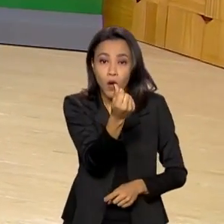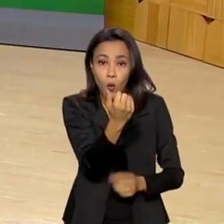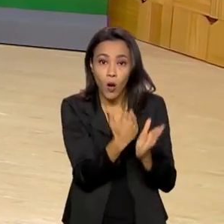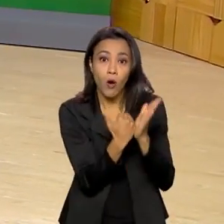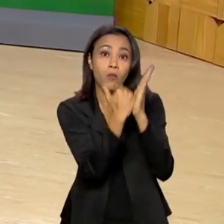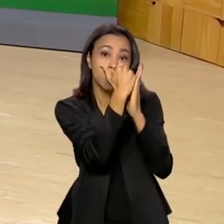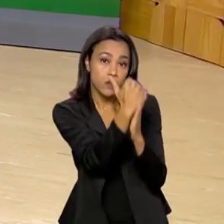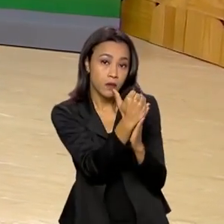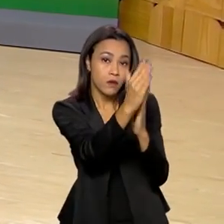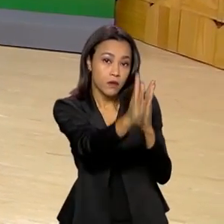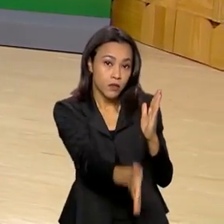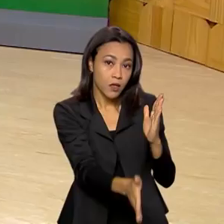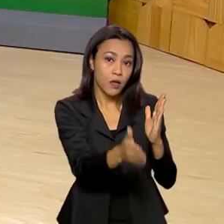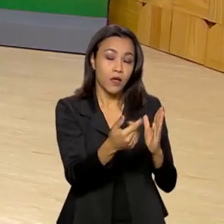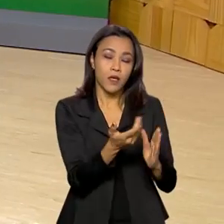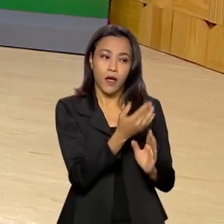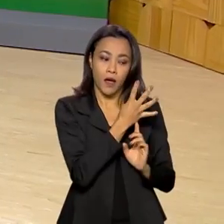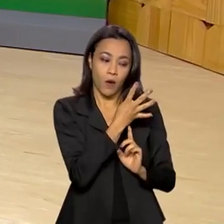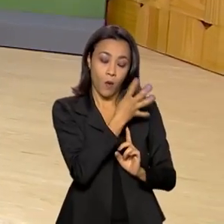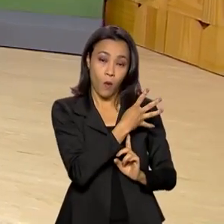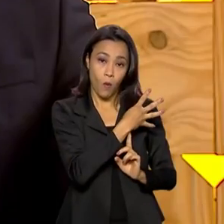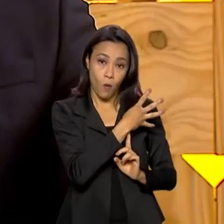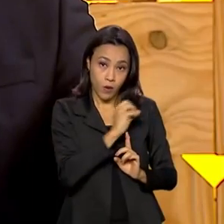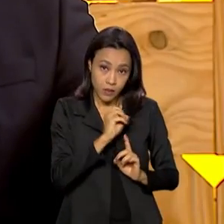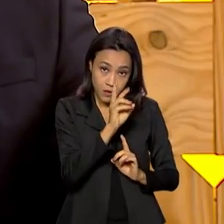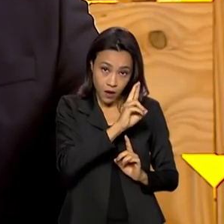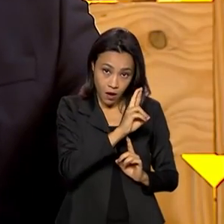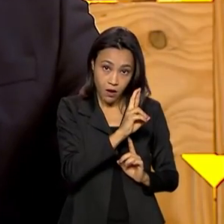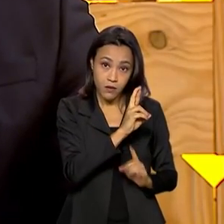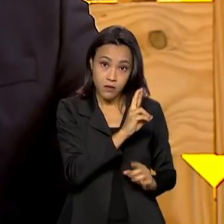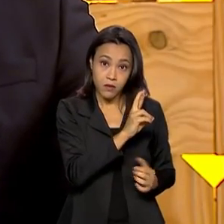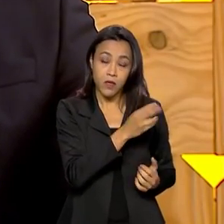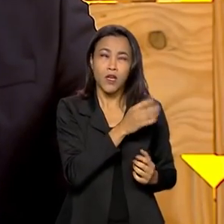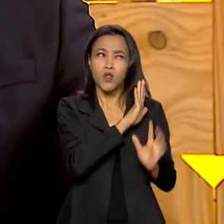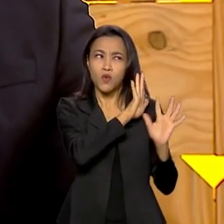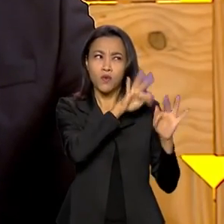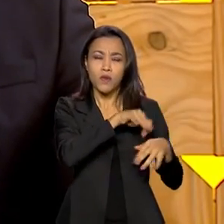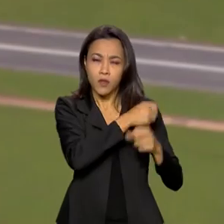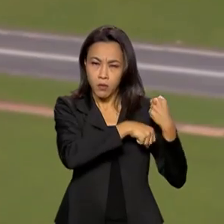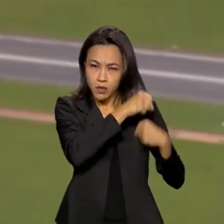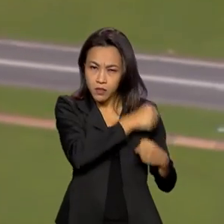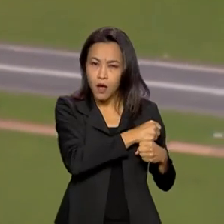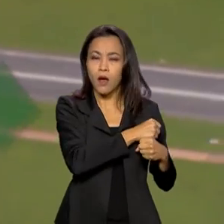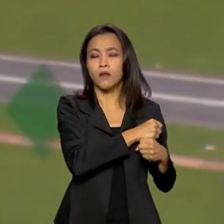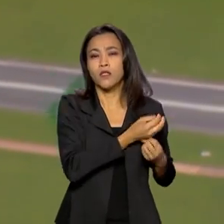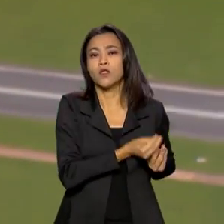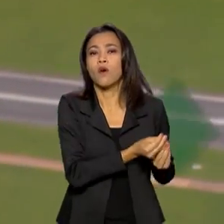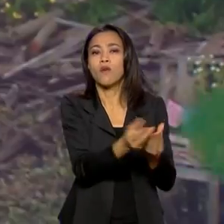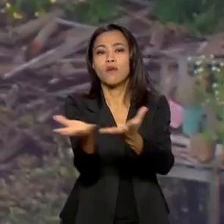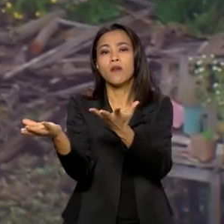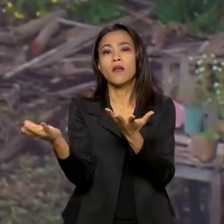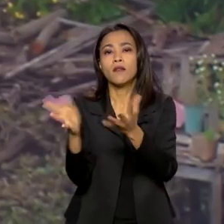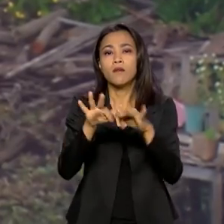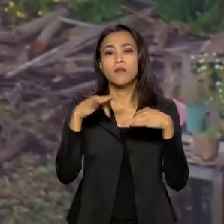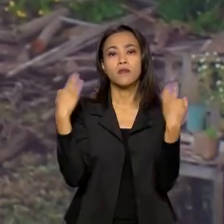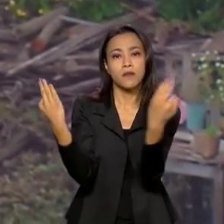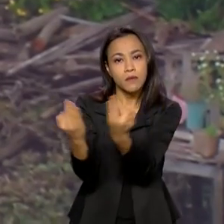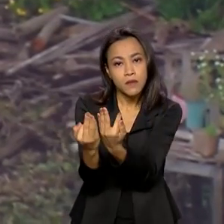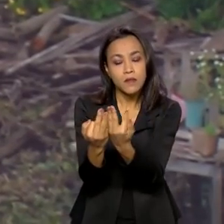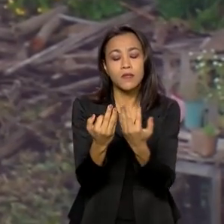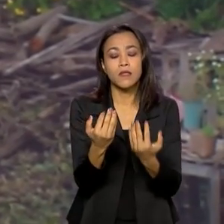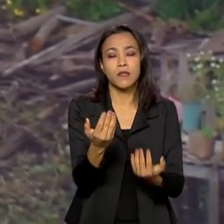né que no auxílio brasu é de R 400 que já trouxemos no final do ano passado assim então a gente oferta pra família já uma